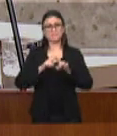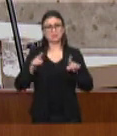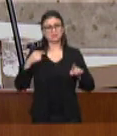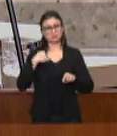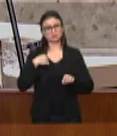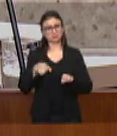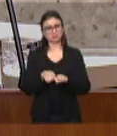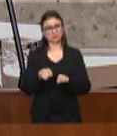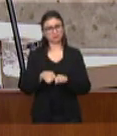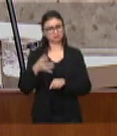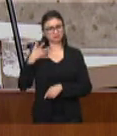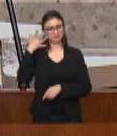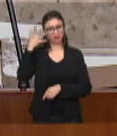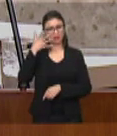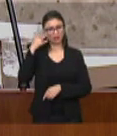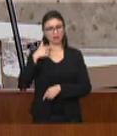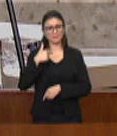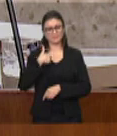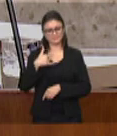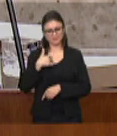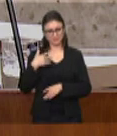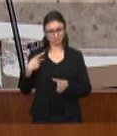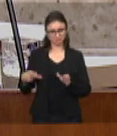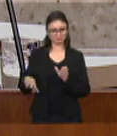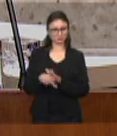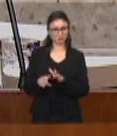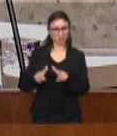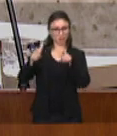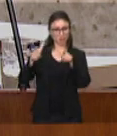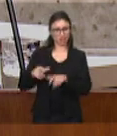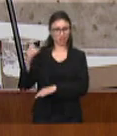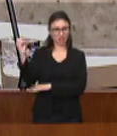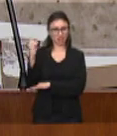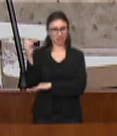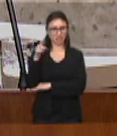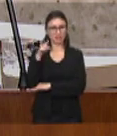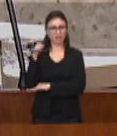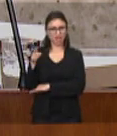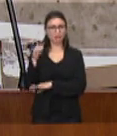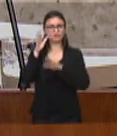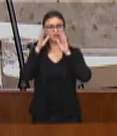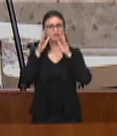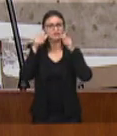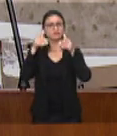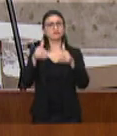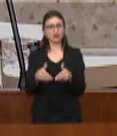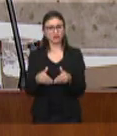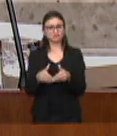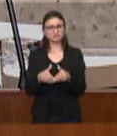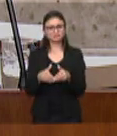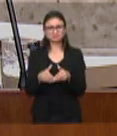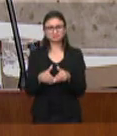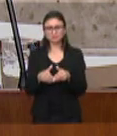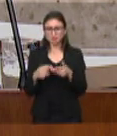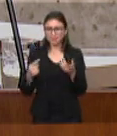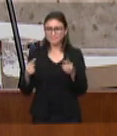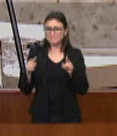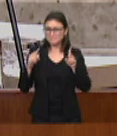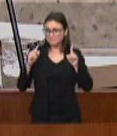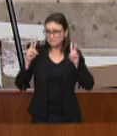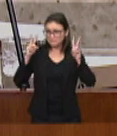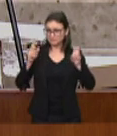porque eu vou falar um pouquinho da minha terra, do Rio Grande e dos gaúchos, só enfocar nesse específico ponto e de uma